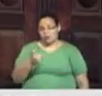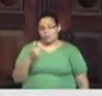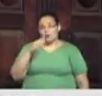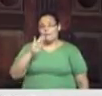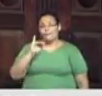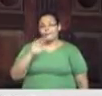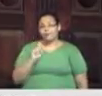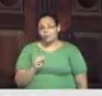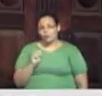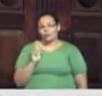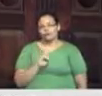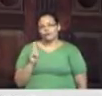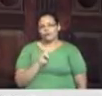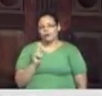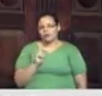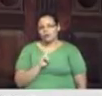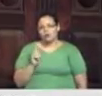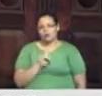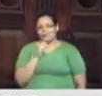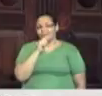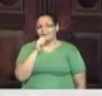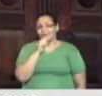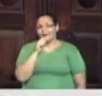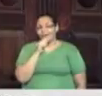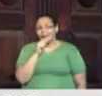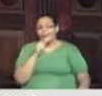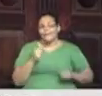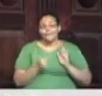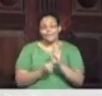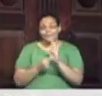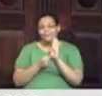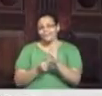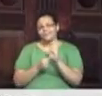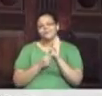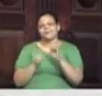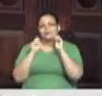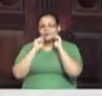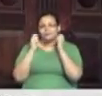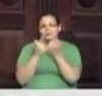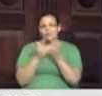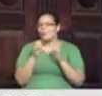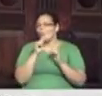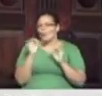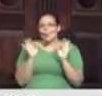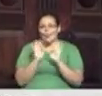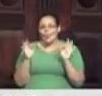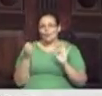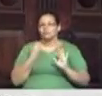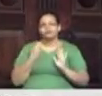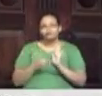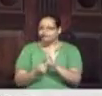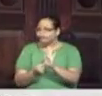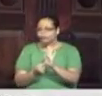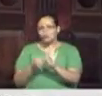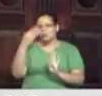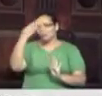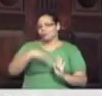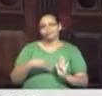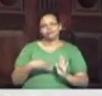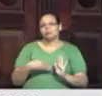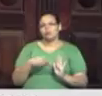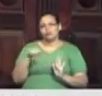62 bilhões de reais, sem apresentar a essa Assembleia Legislativa nenhum número que comprove